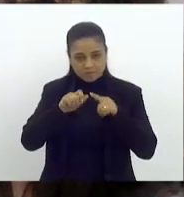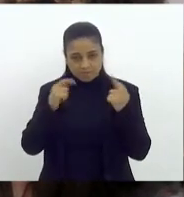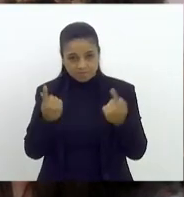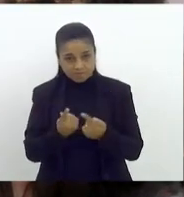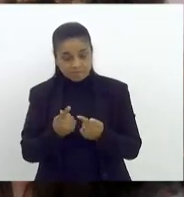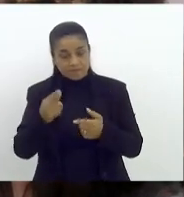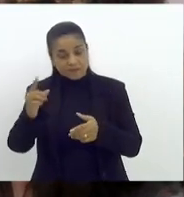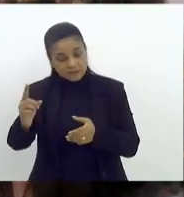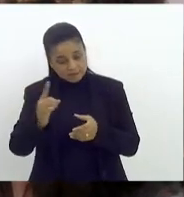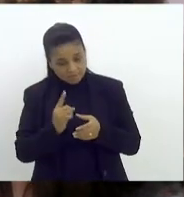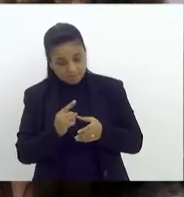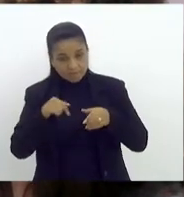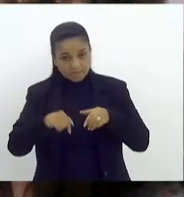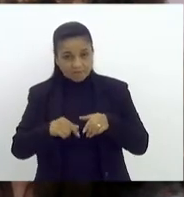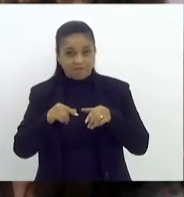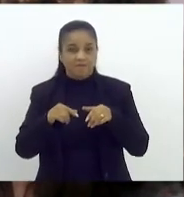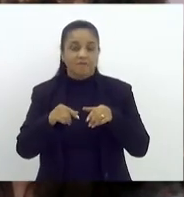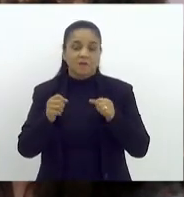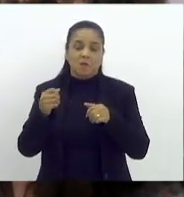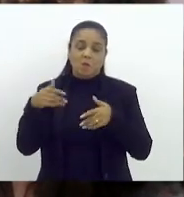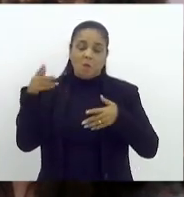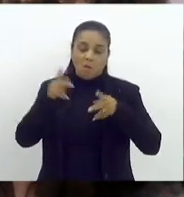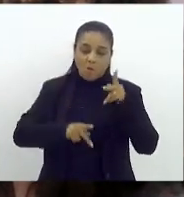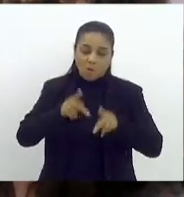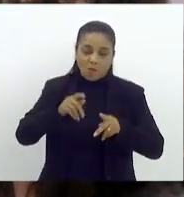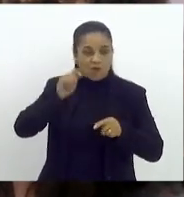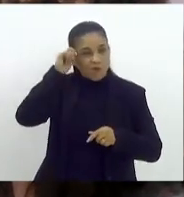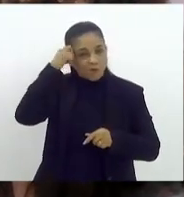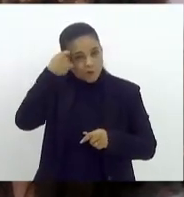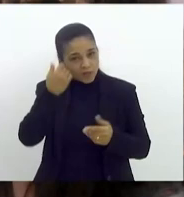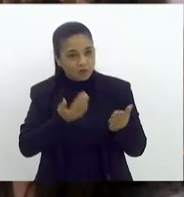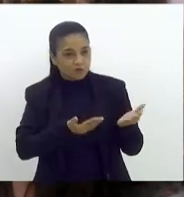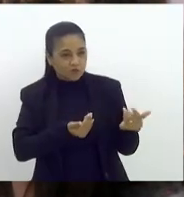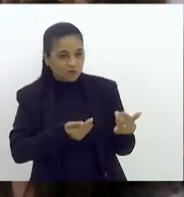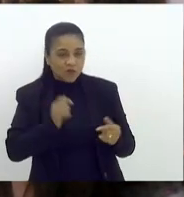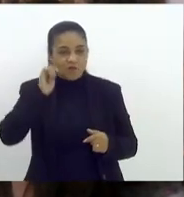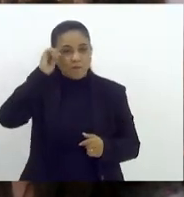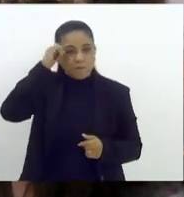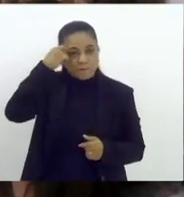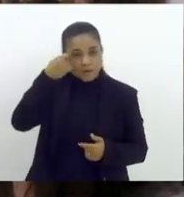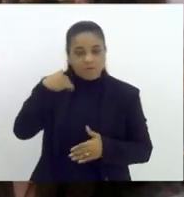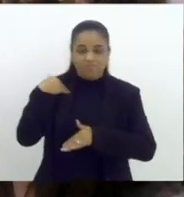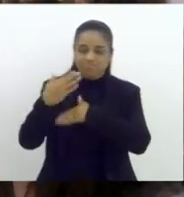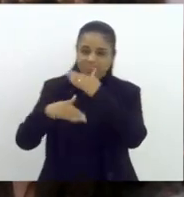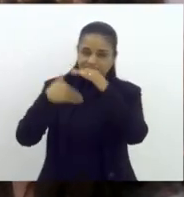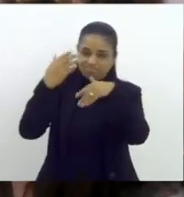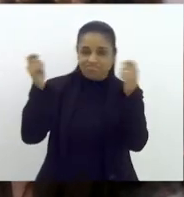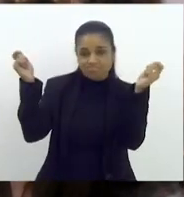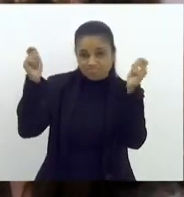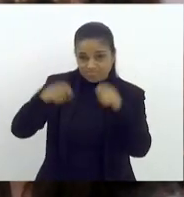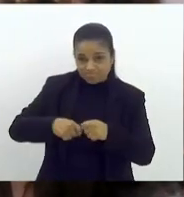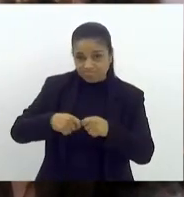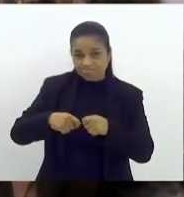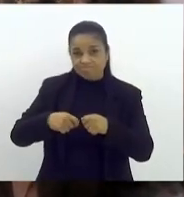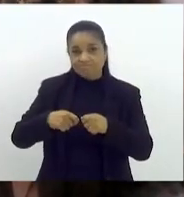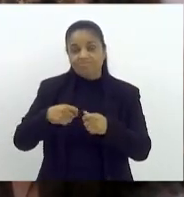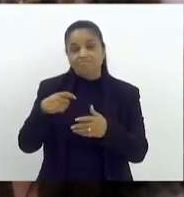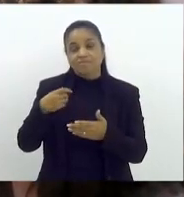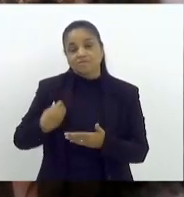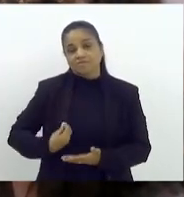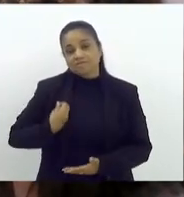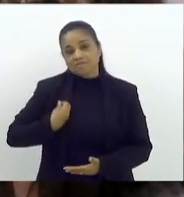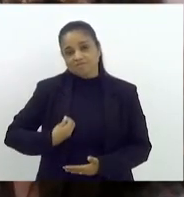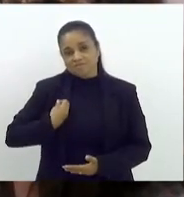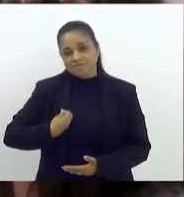dentro dessa casa o povo Preto a juventude preta que constrói a possibilidade de ser estar e